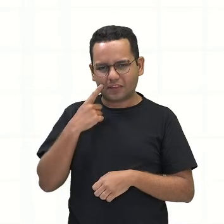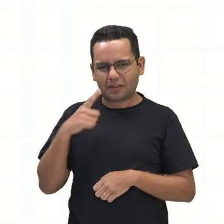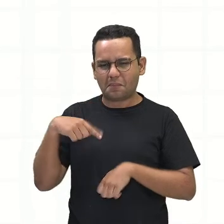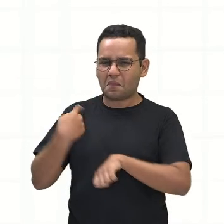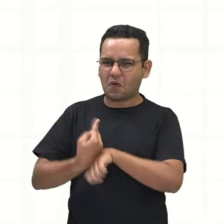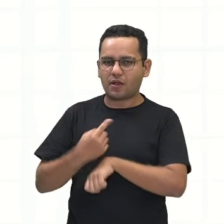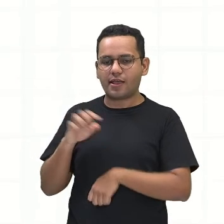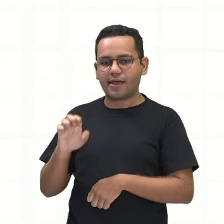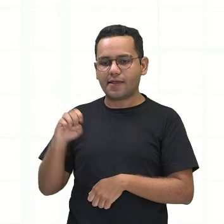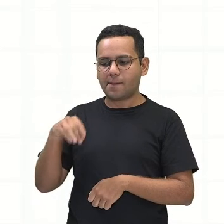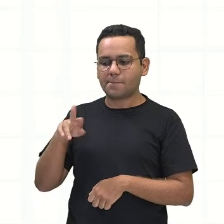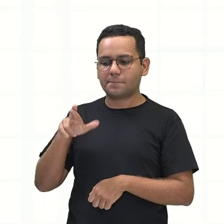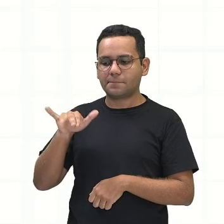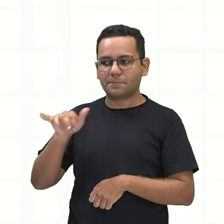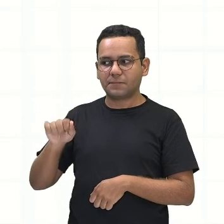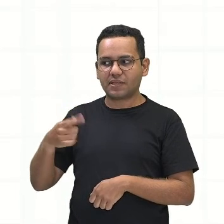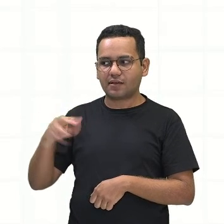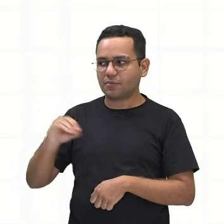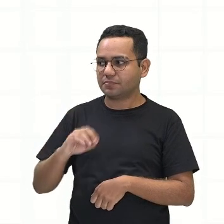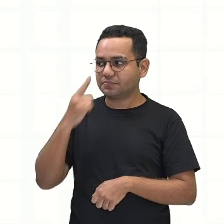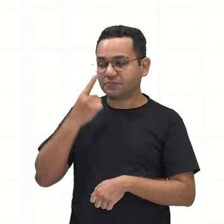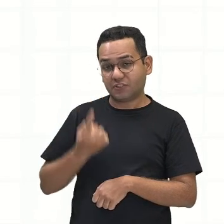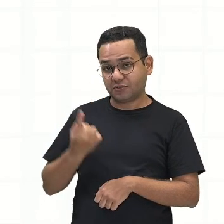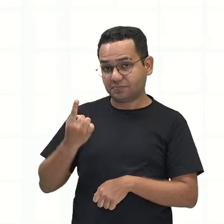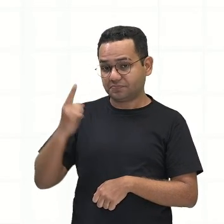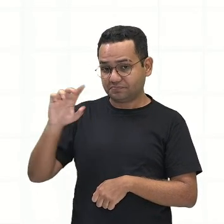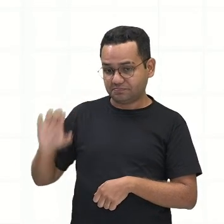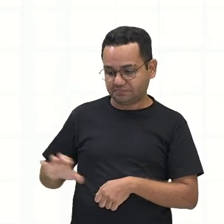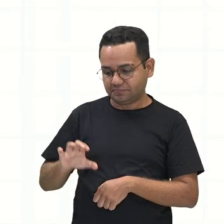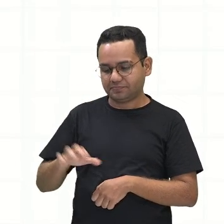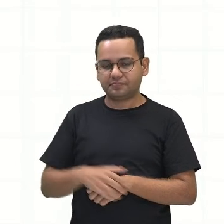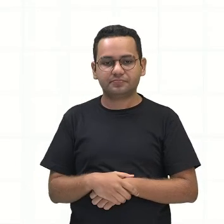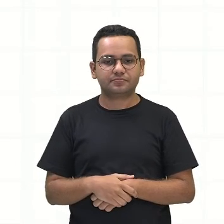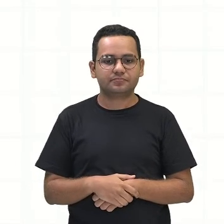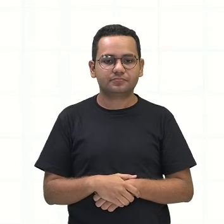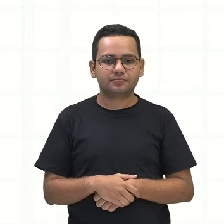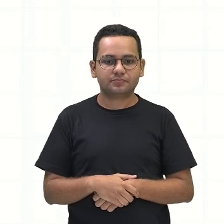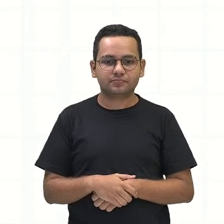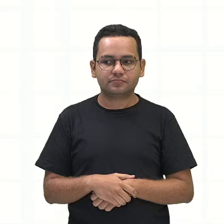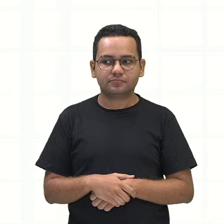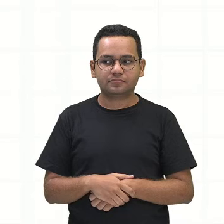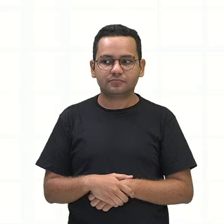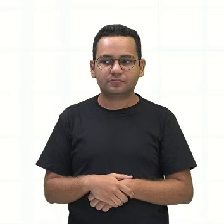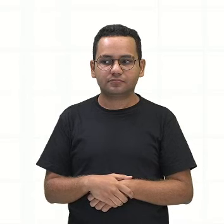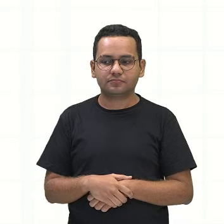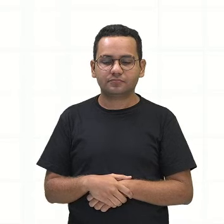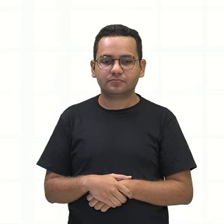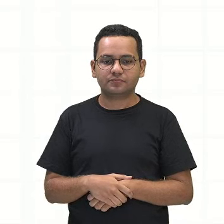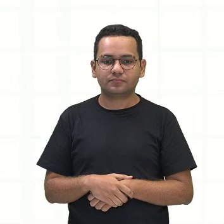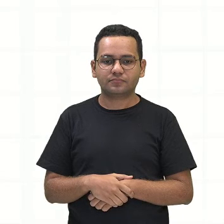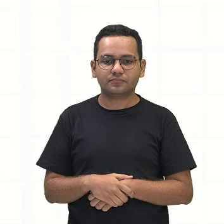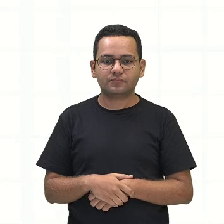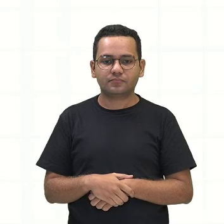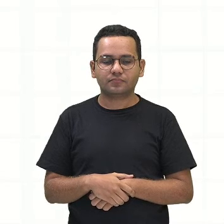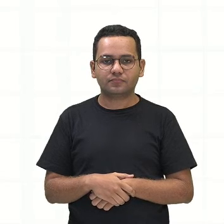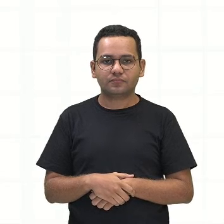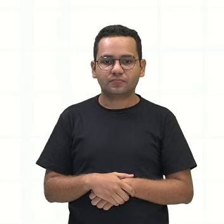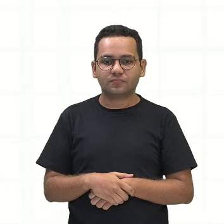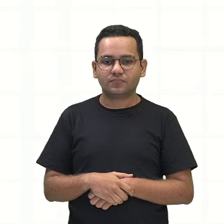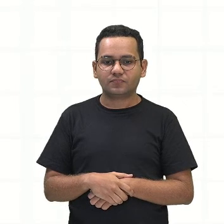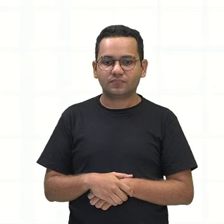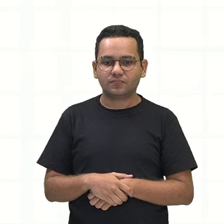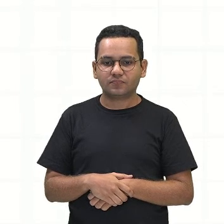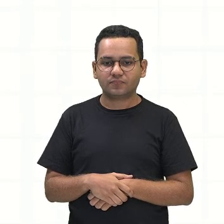embrião. Depois do embrião, nós já vamos iniciar ali o desenvolvimento da